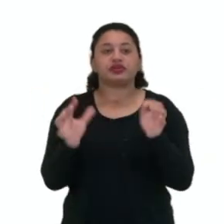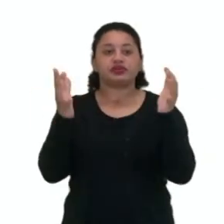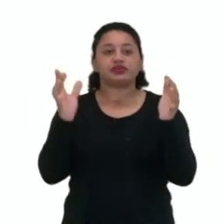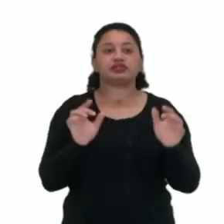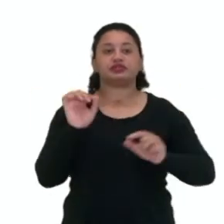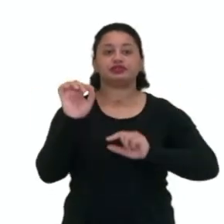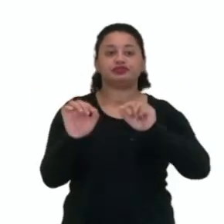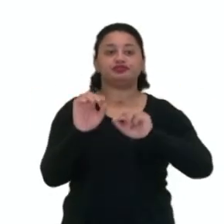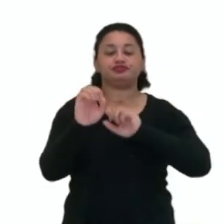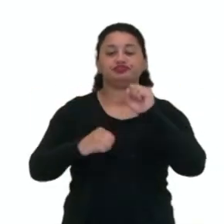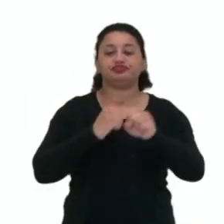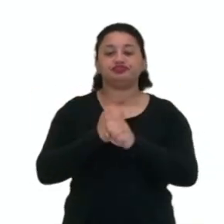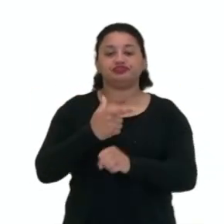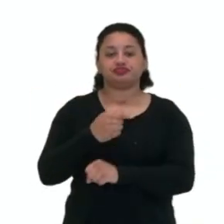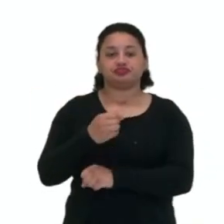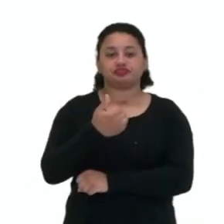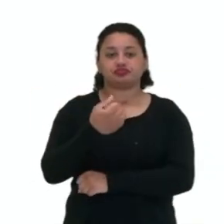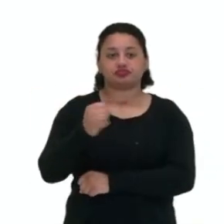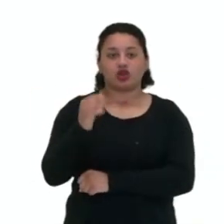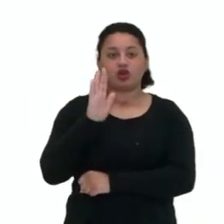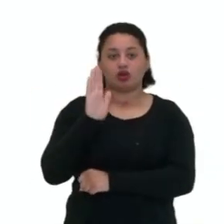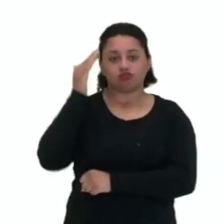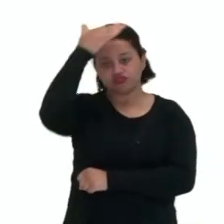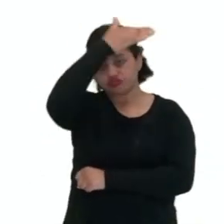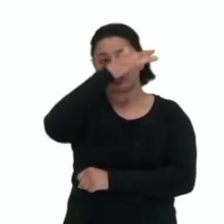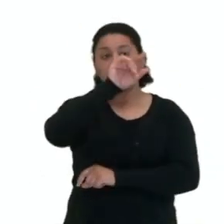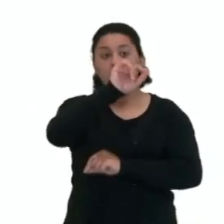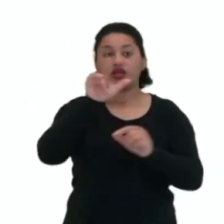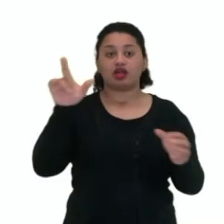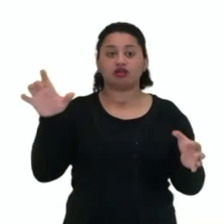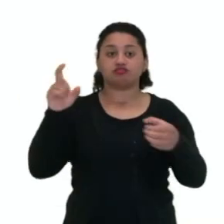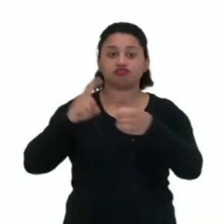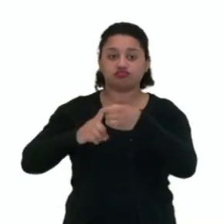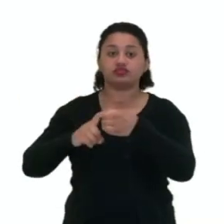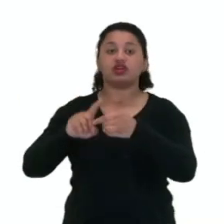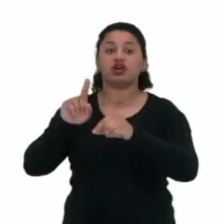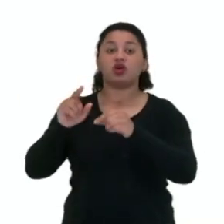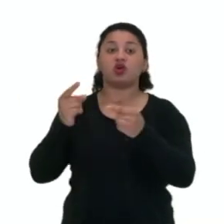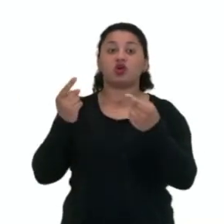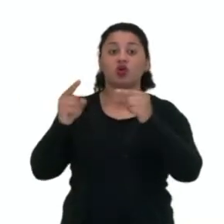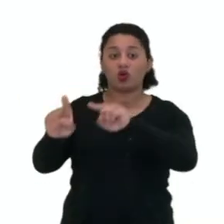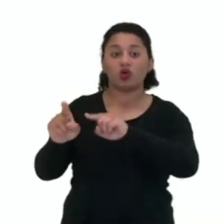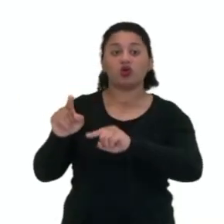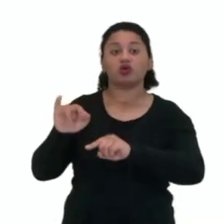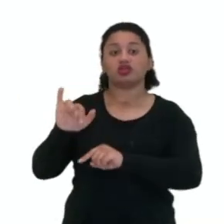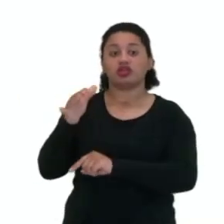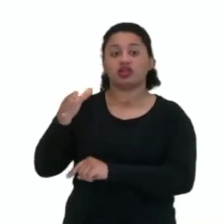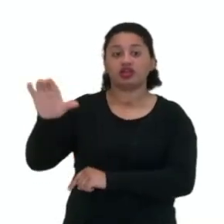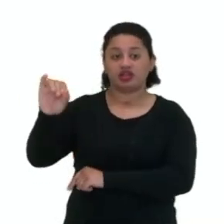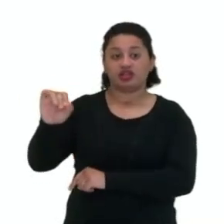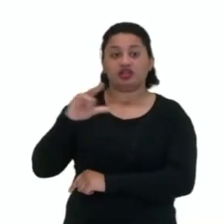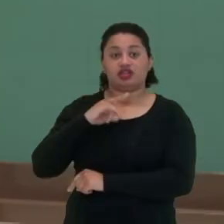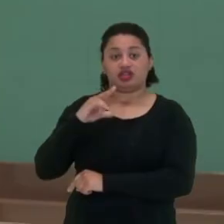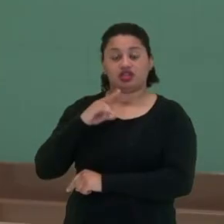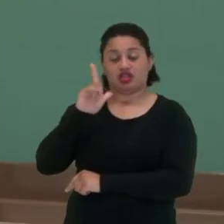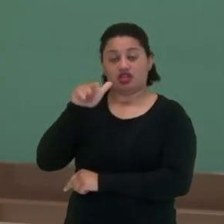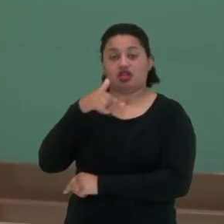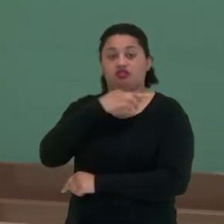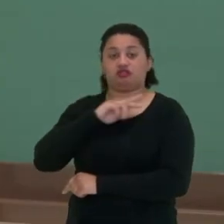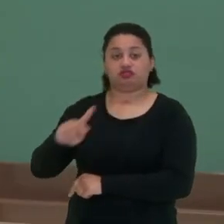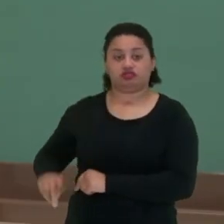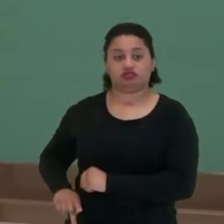em 2018, Donald Trump restabeleceu as sanções contra o Irã, governado por Hassan Rouhani.